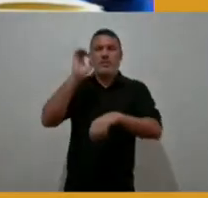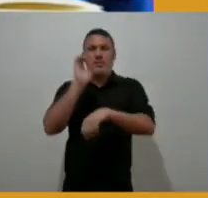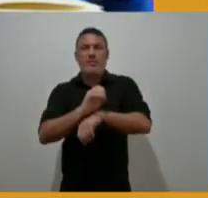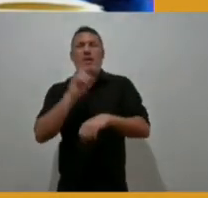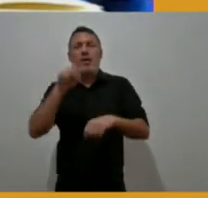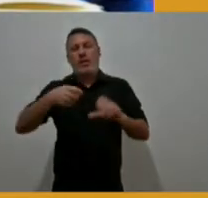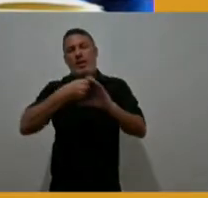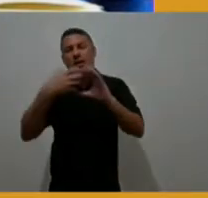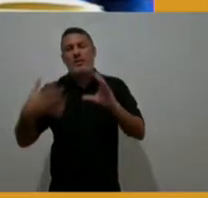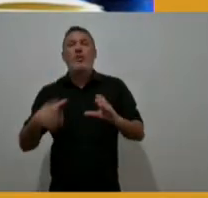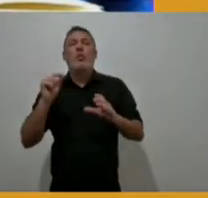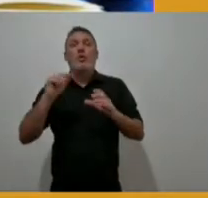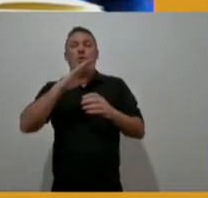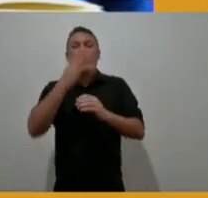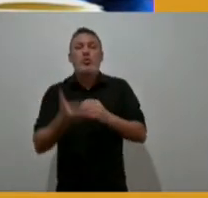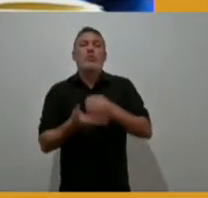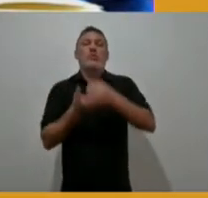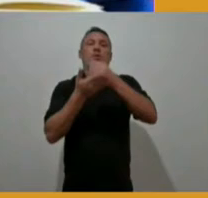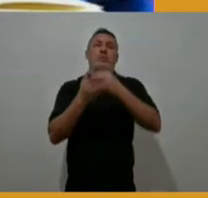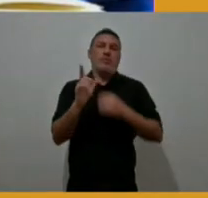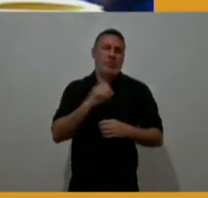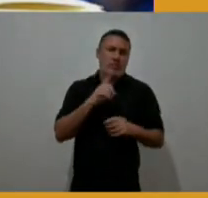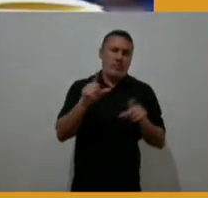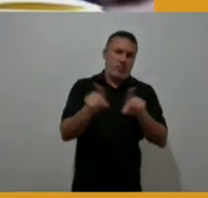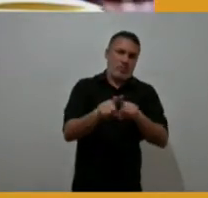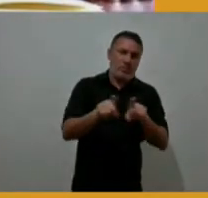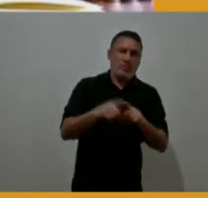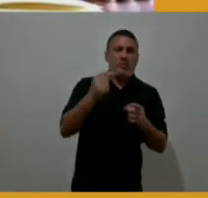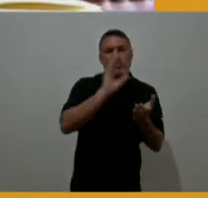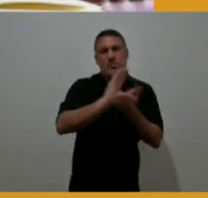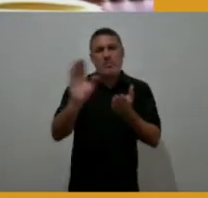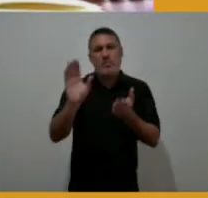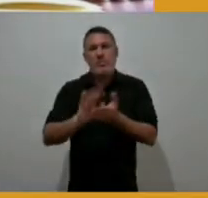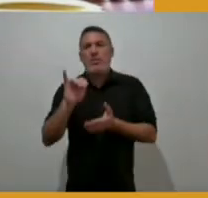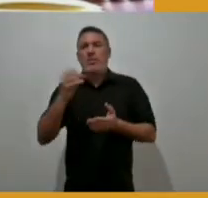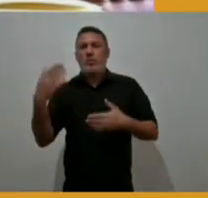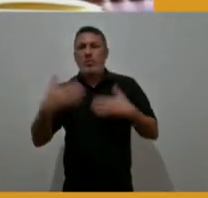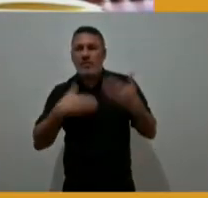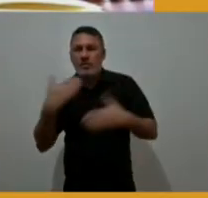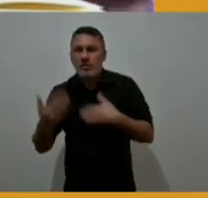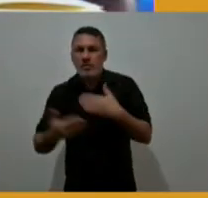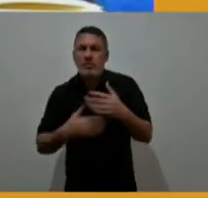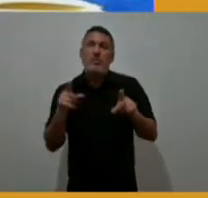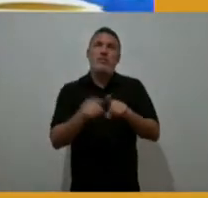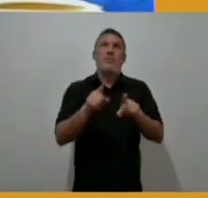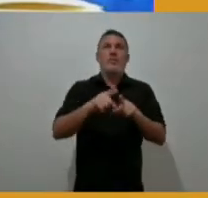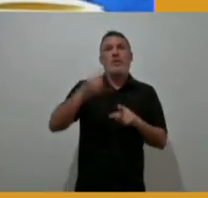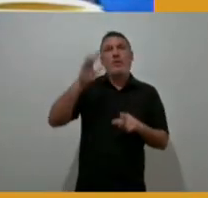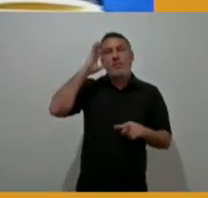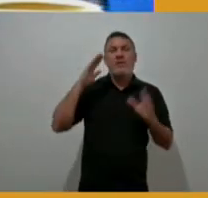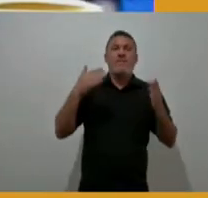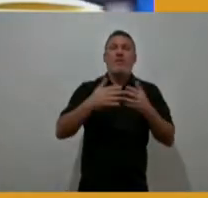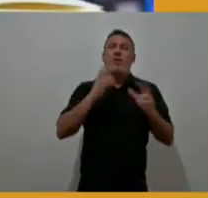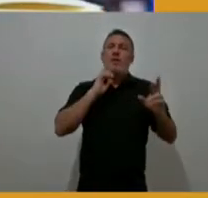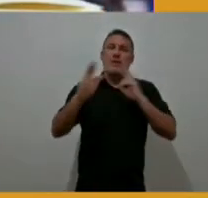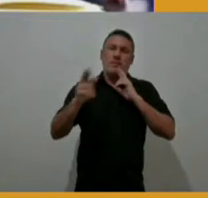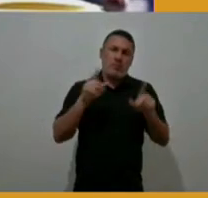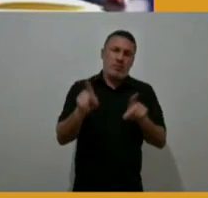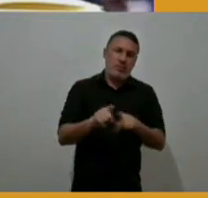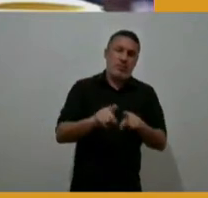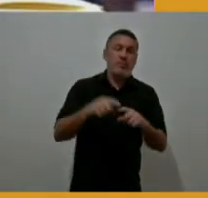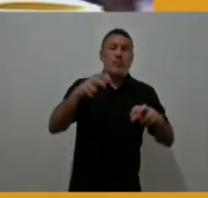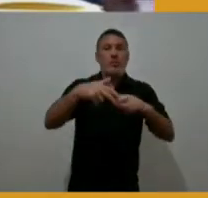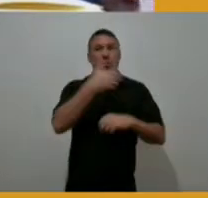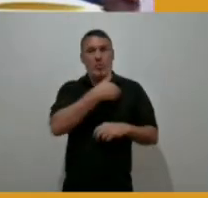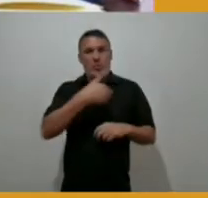sustentabilidade. Nós precisamos de fazer um investimento em inovação e temos que ter foco em resultado. Então, assim, o governo tem um modelo de gestão,